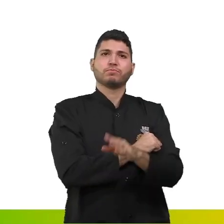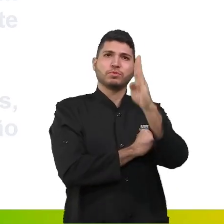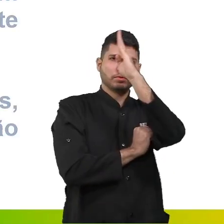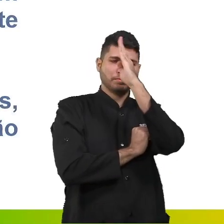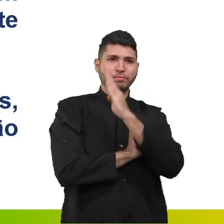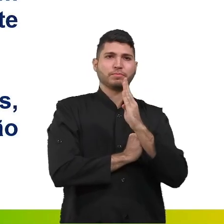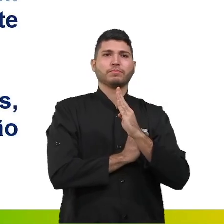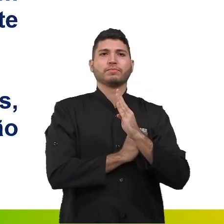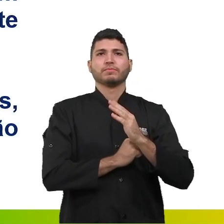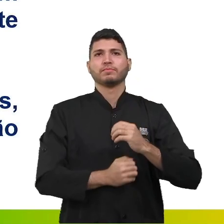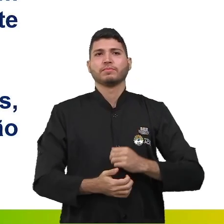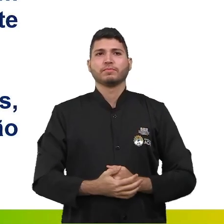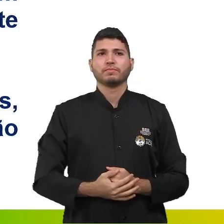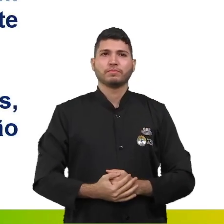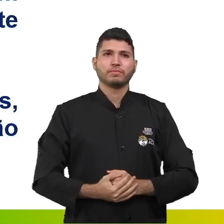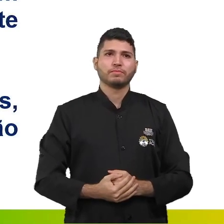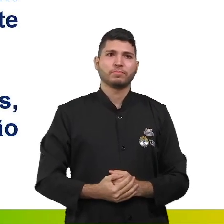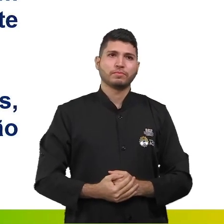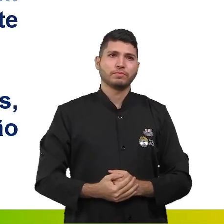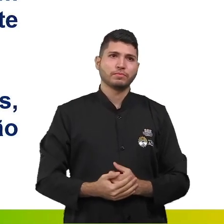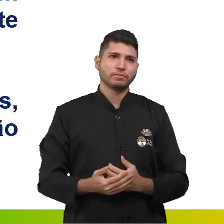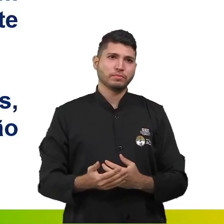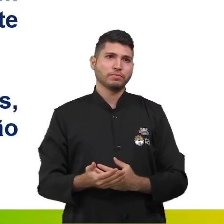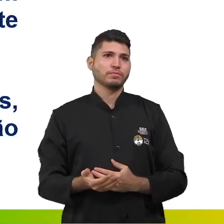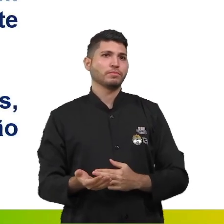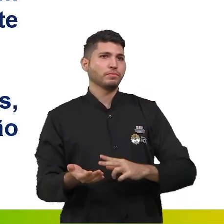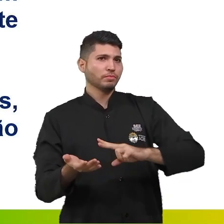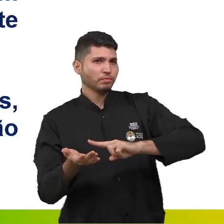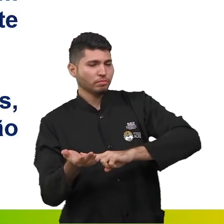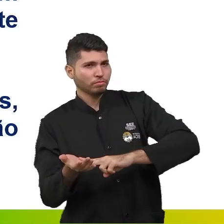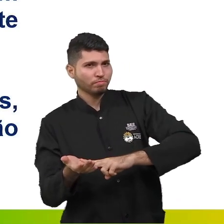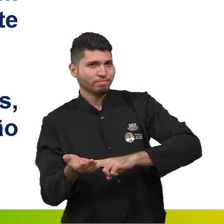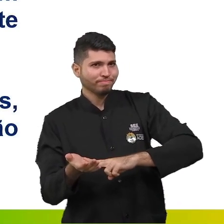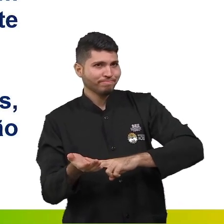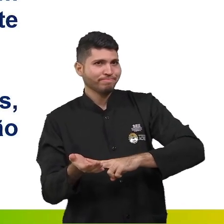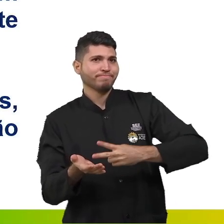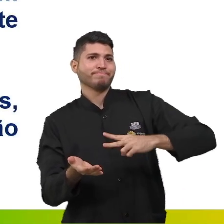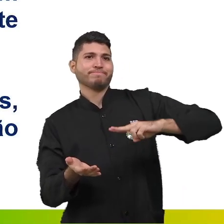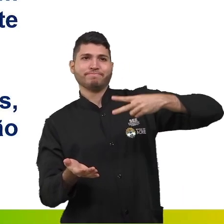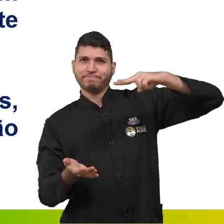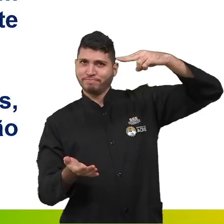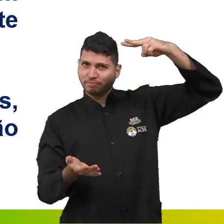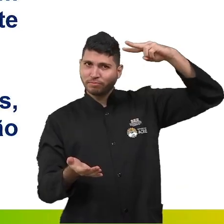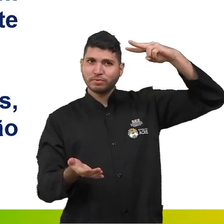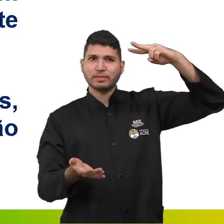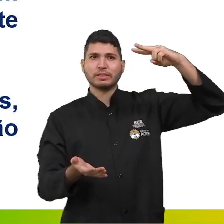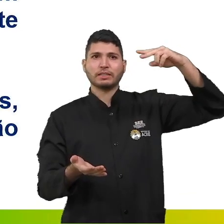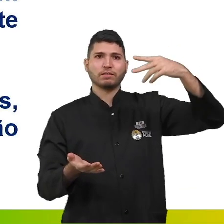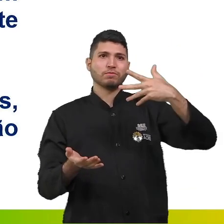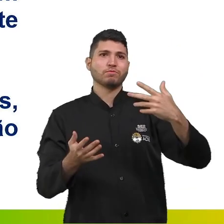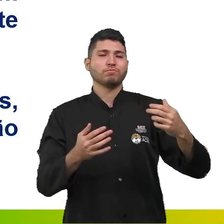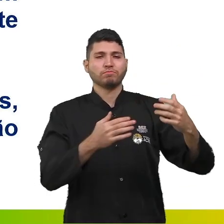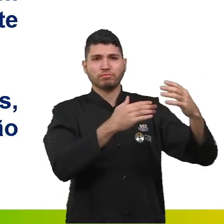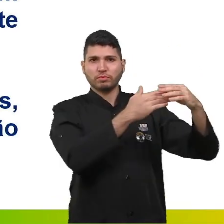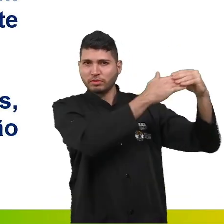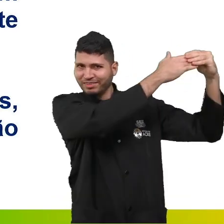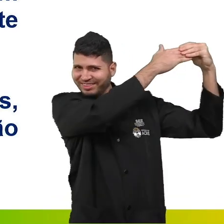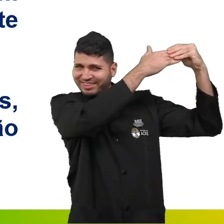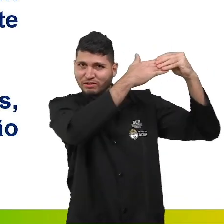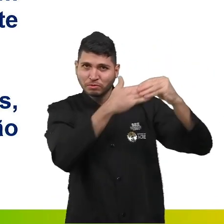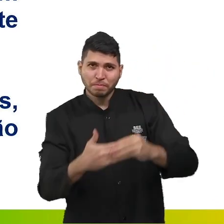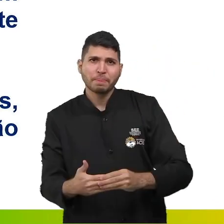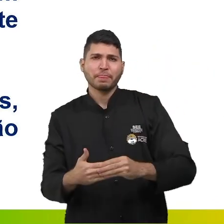Pessoal, a rentabilidade do tráfico negreiro, ou seja, trazer os